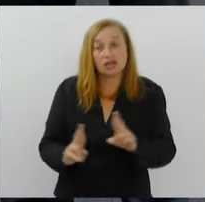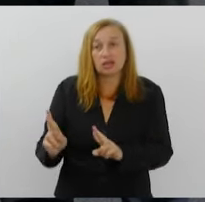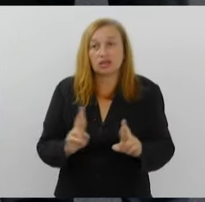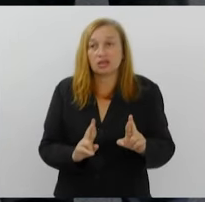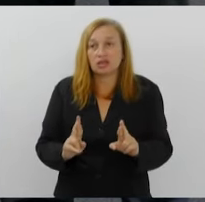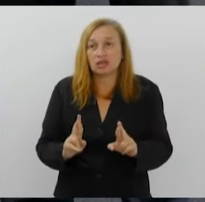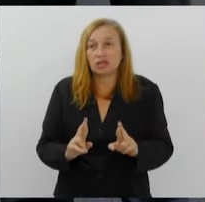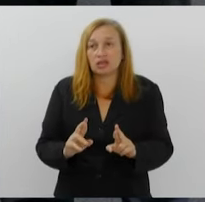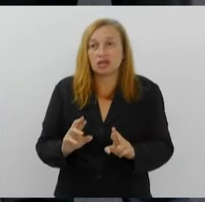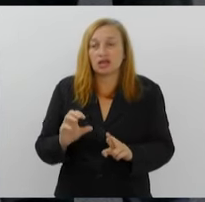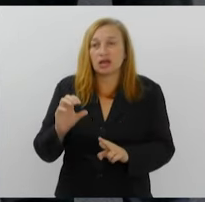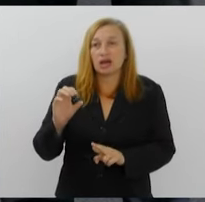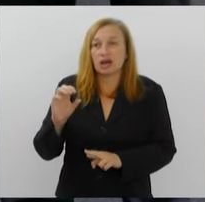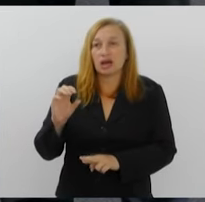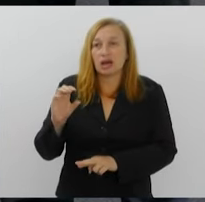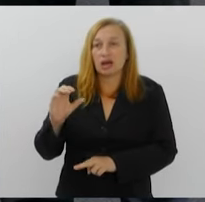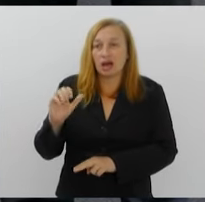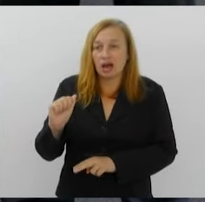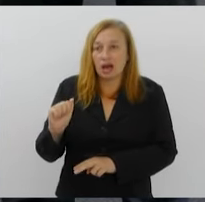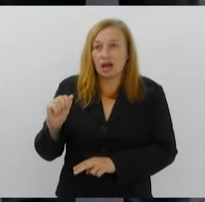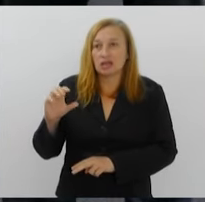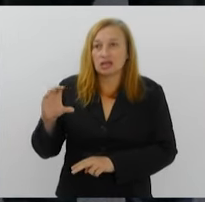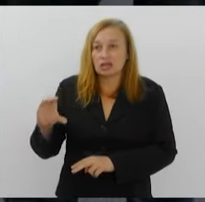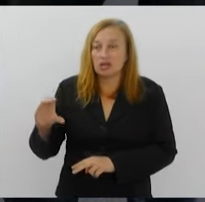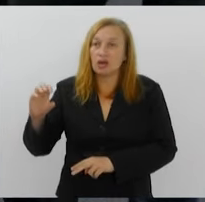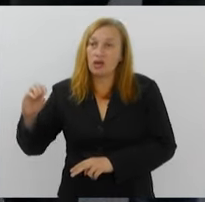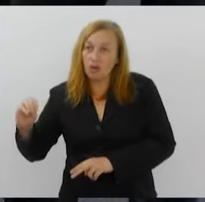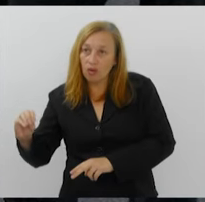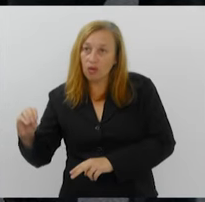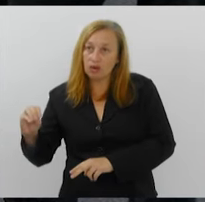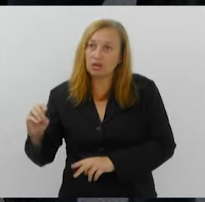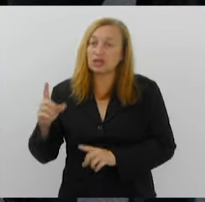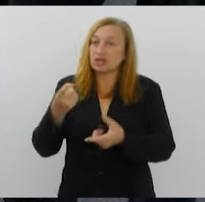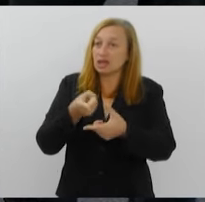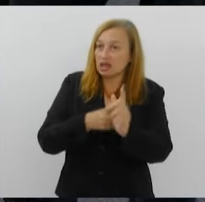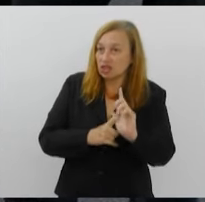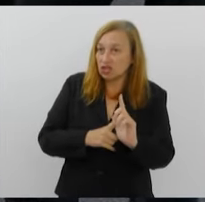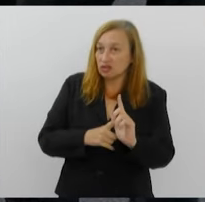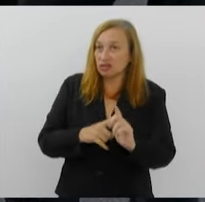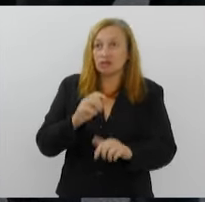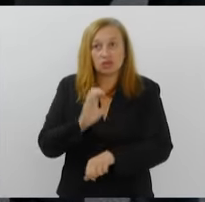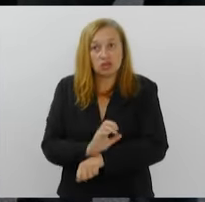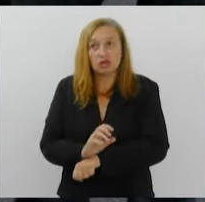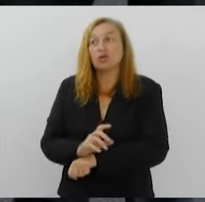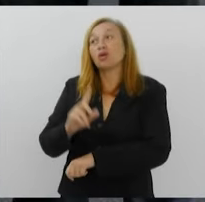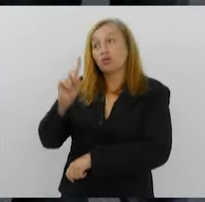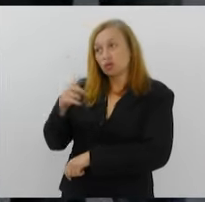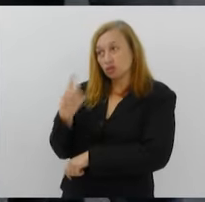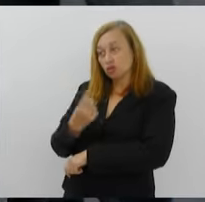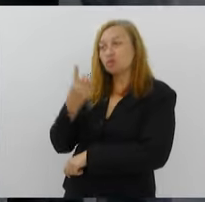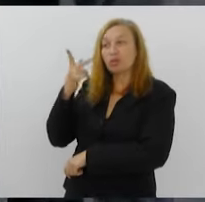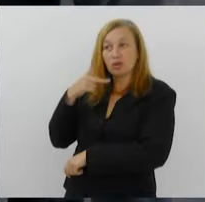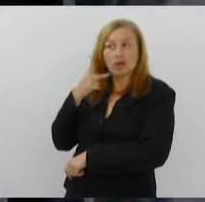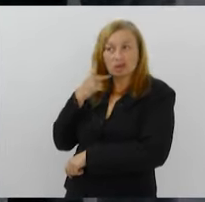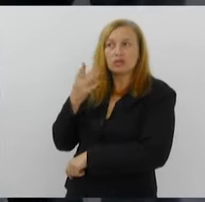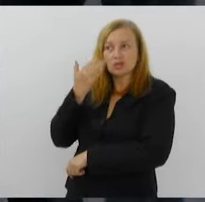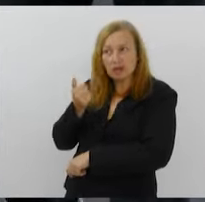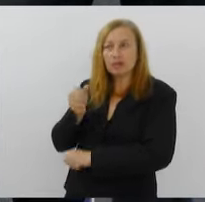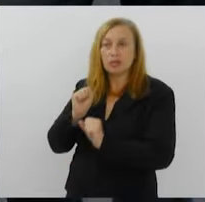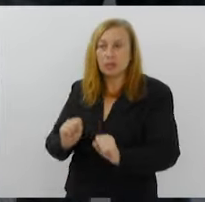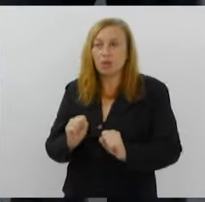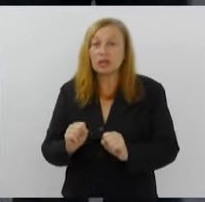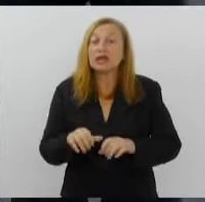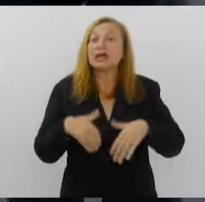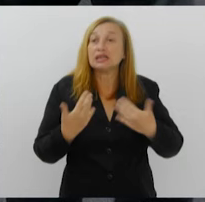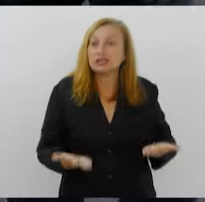à ACO da dívida do Estado. E o nosso procurador sabe bem disso, que pode. Então, esse rito não